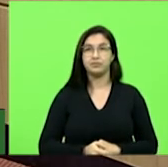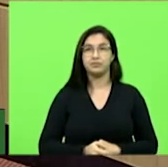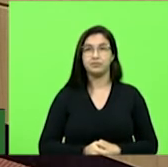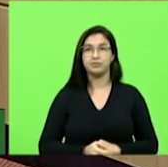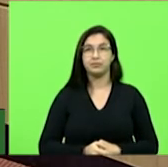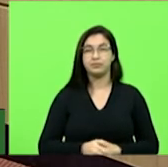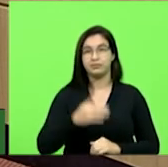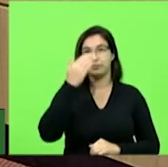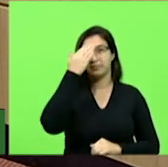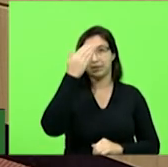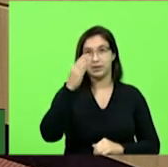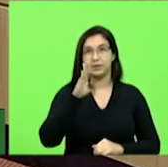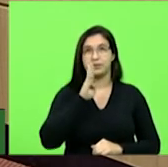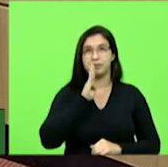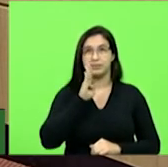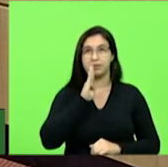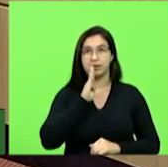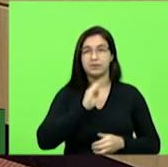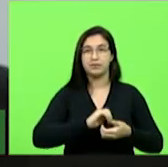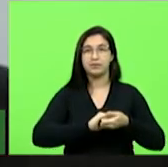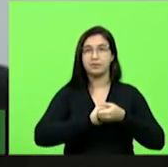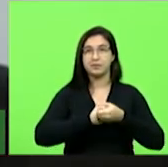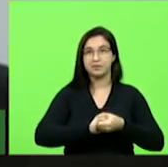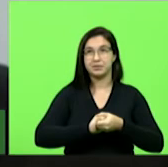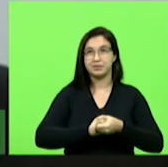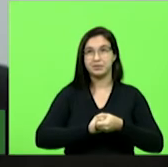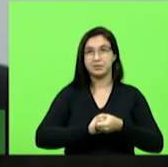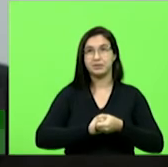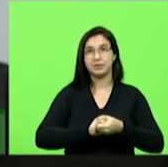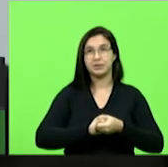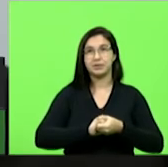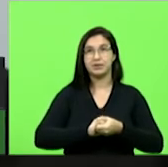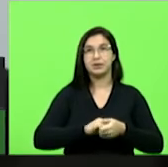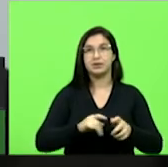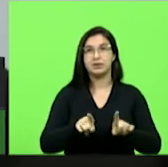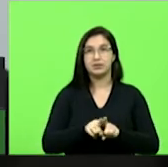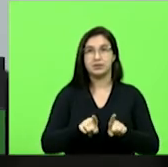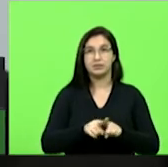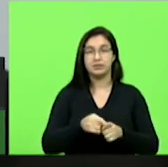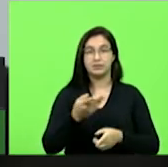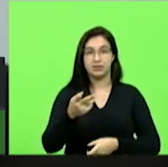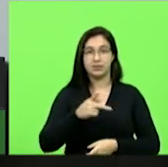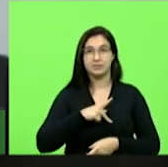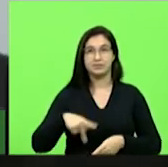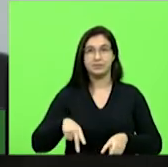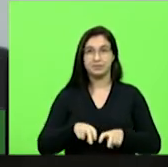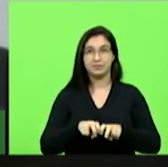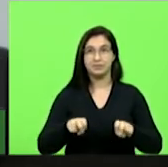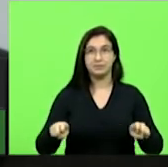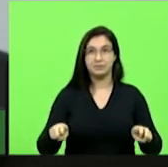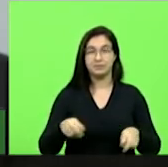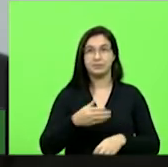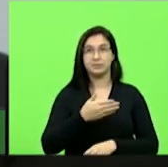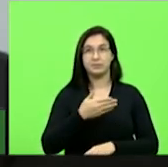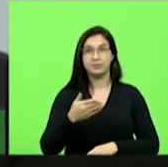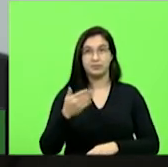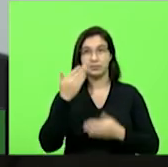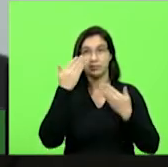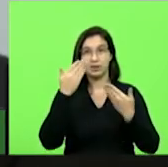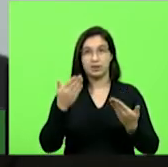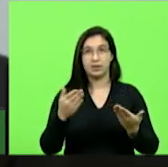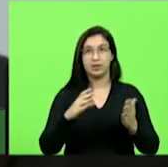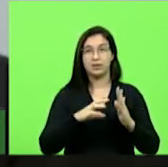Obrigado, deputado Berlanda. Cumprimentá-lo, deputado que está presidindo a mesa, os nobres colegas, obrigado ao bloco